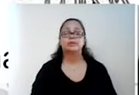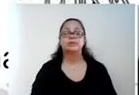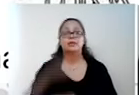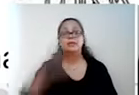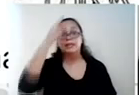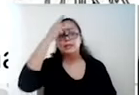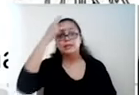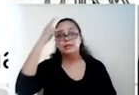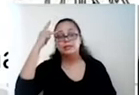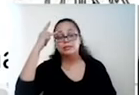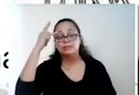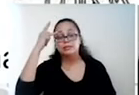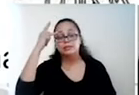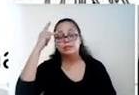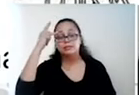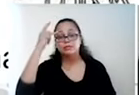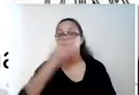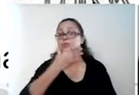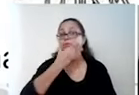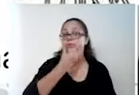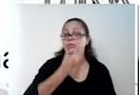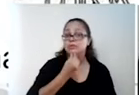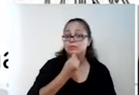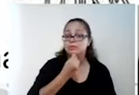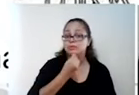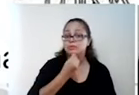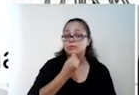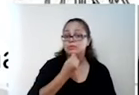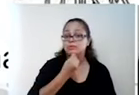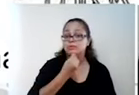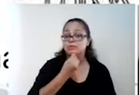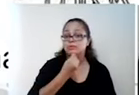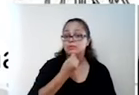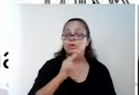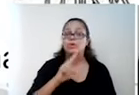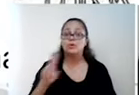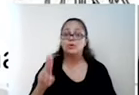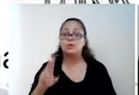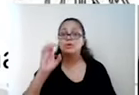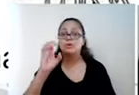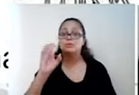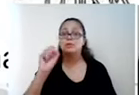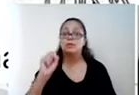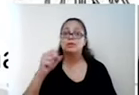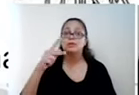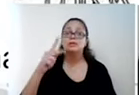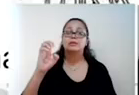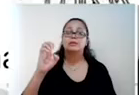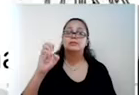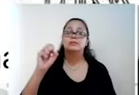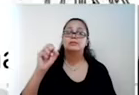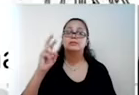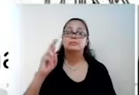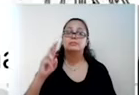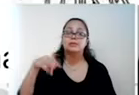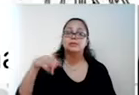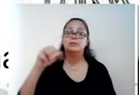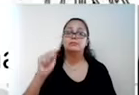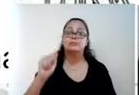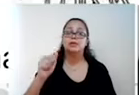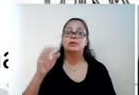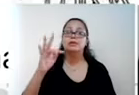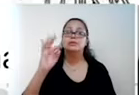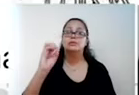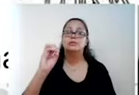sexual masculina, ou seja, o gameta masculino, é o espermatozoide. Na pteridófita, na samambaia, é o